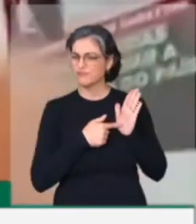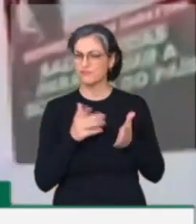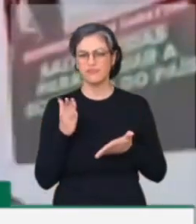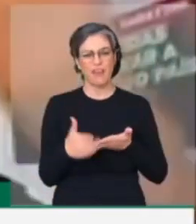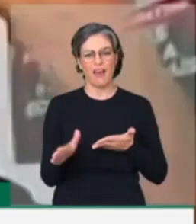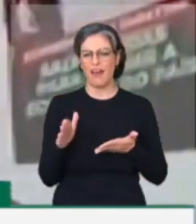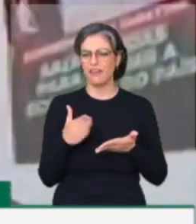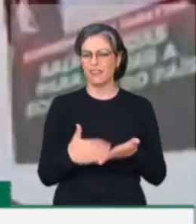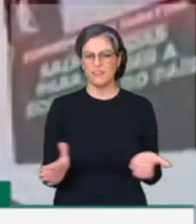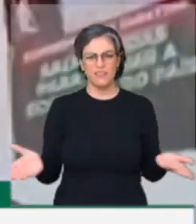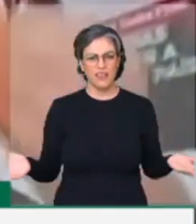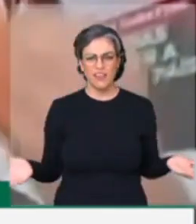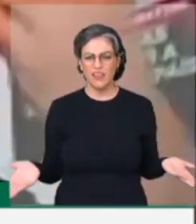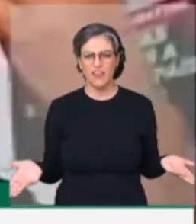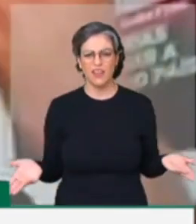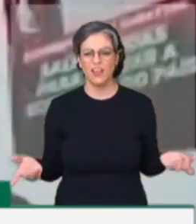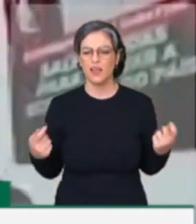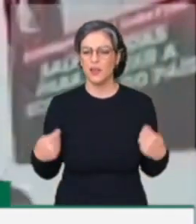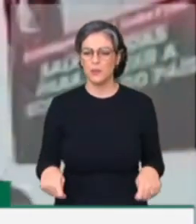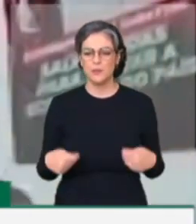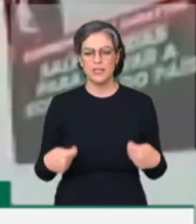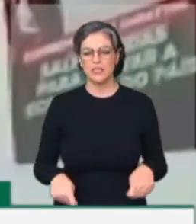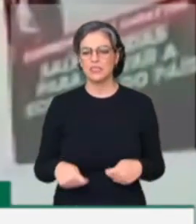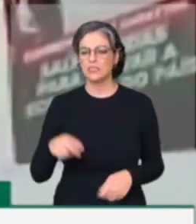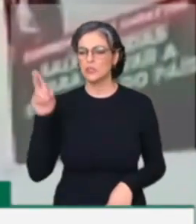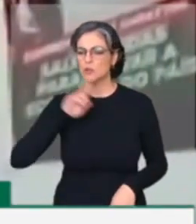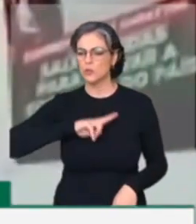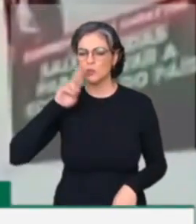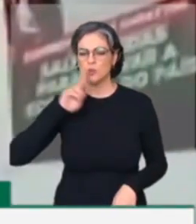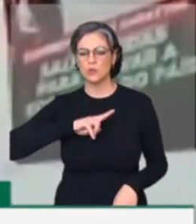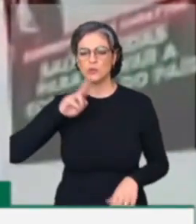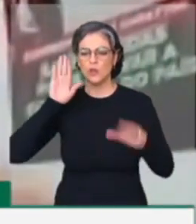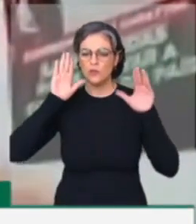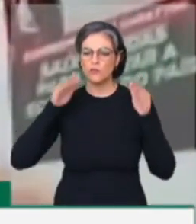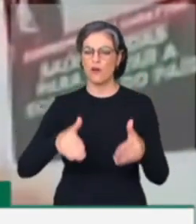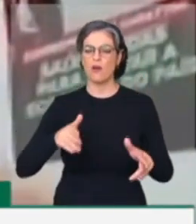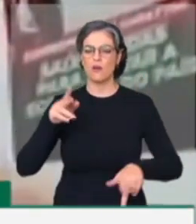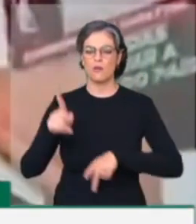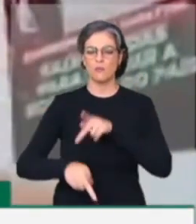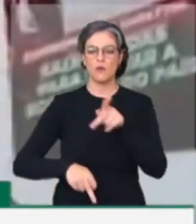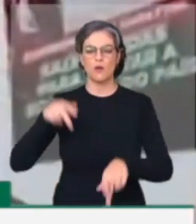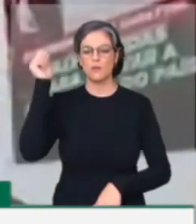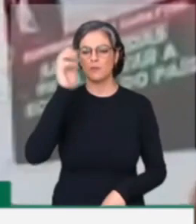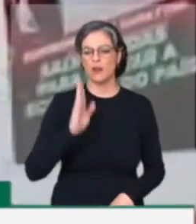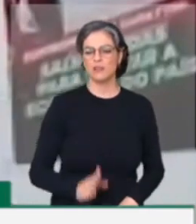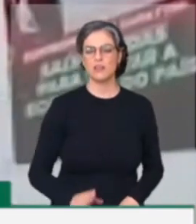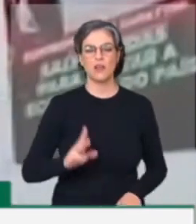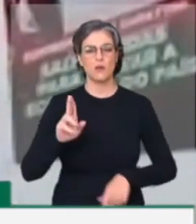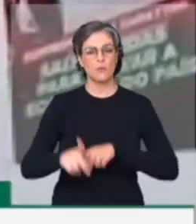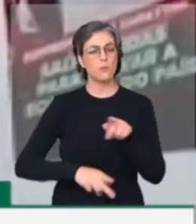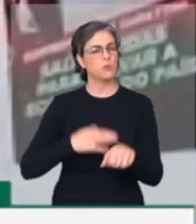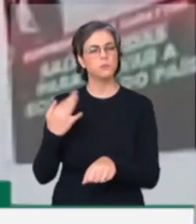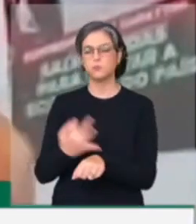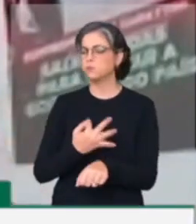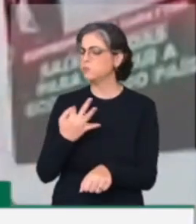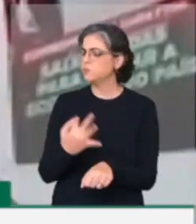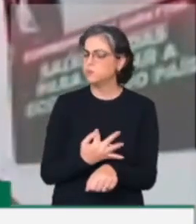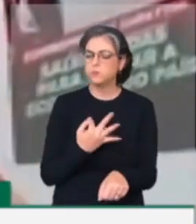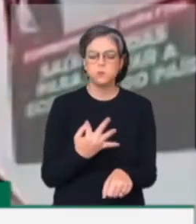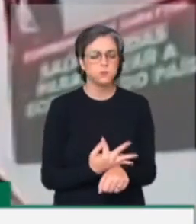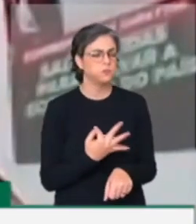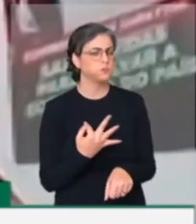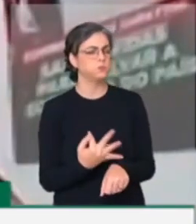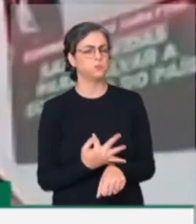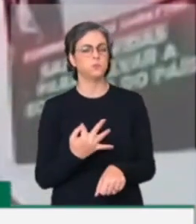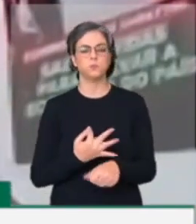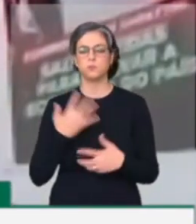assunto. A pauta tem que ser a pauta do povo brasileiro. E o povo não aguenta mais. Está cada vez